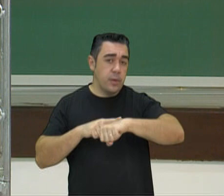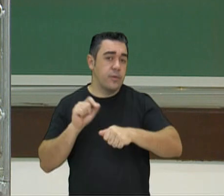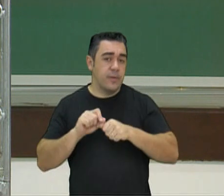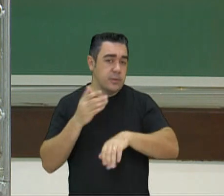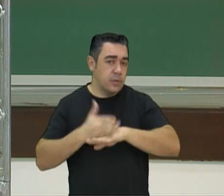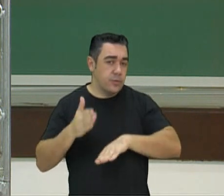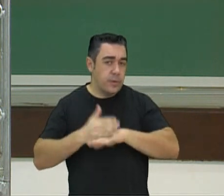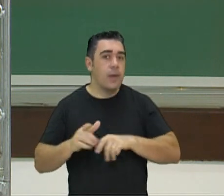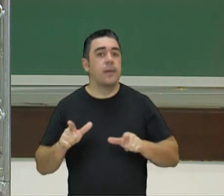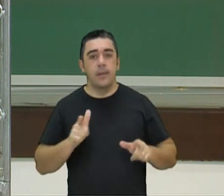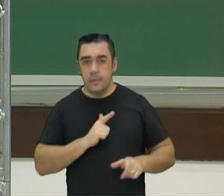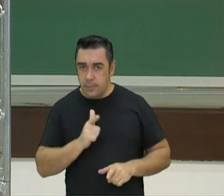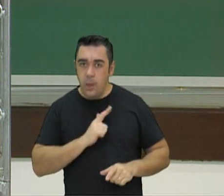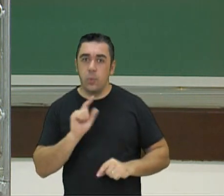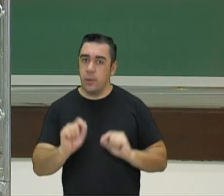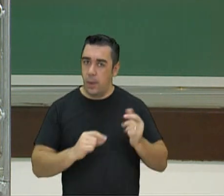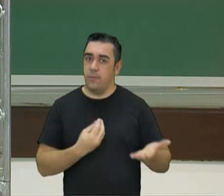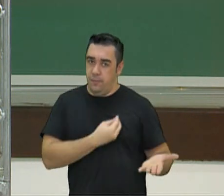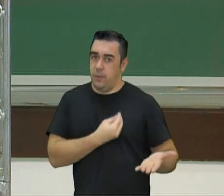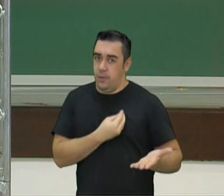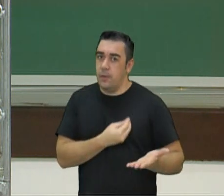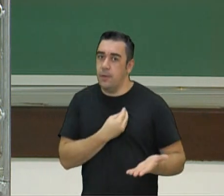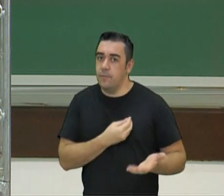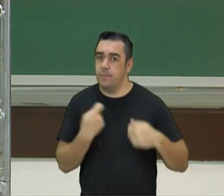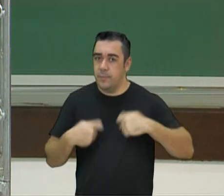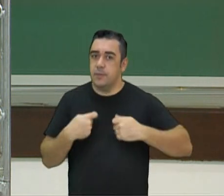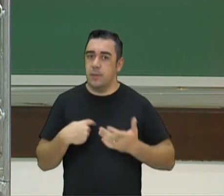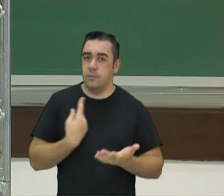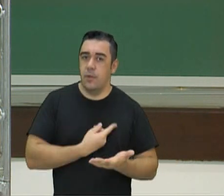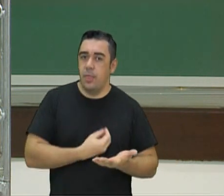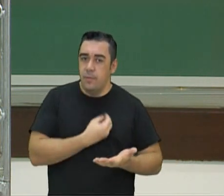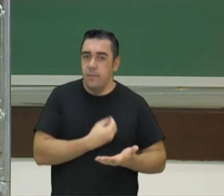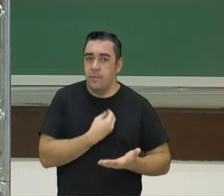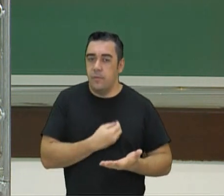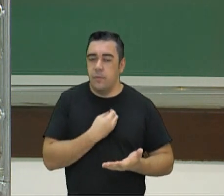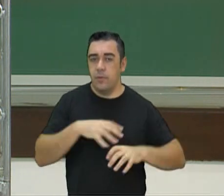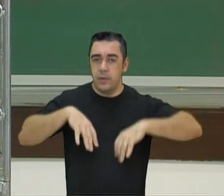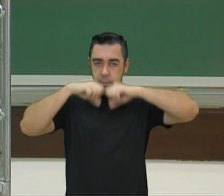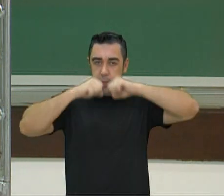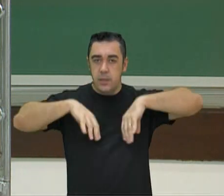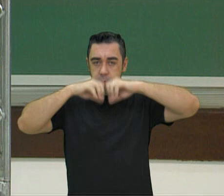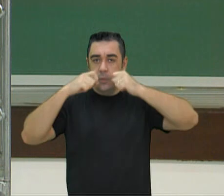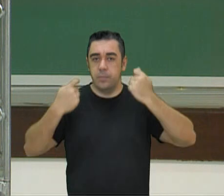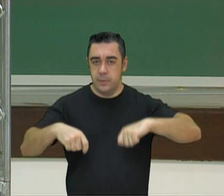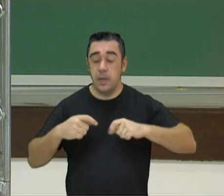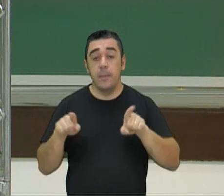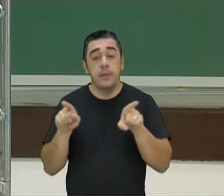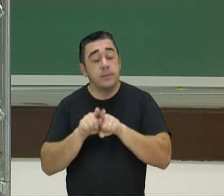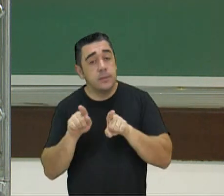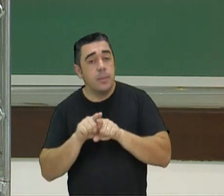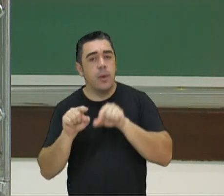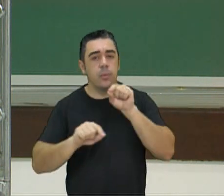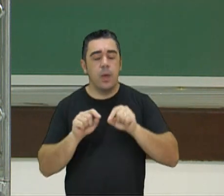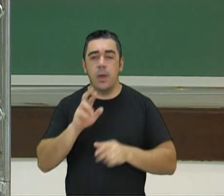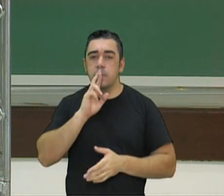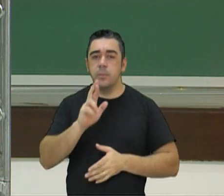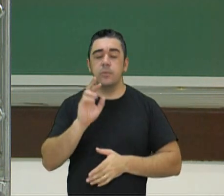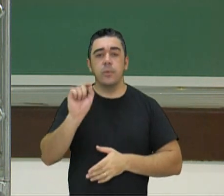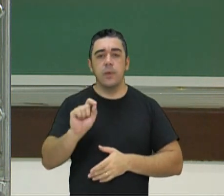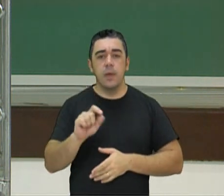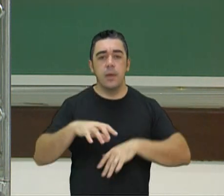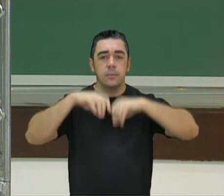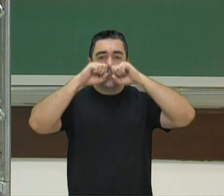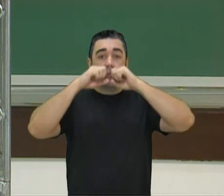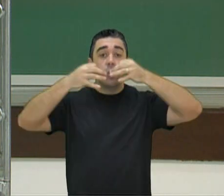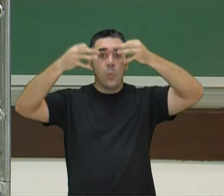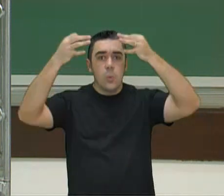Então tem a questão de sobrevivência, né? Nós precisamos respirar para sobreviver, mas também a respiração correta, a maneira correta